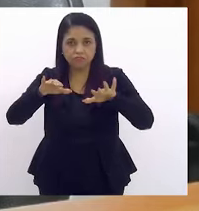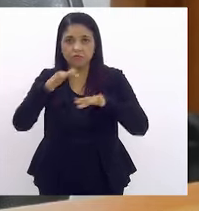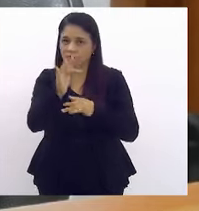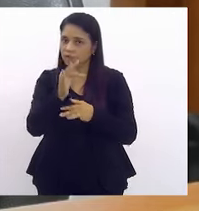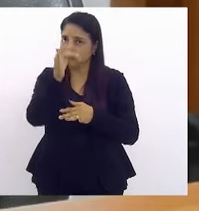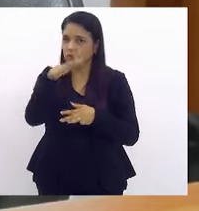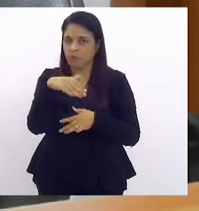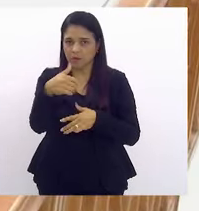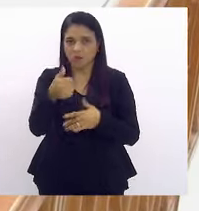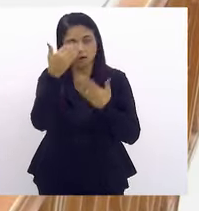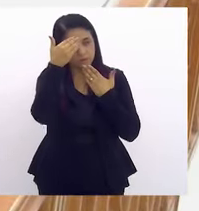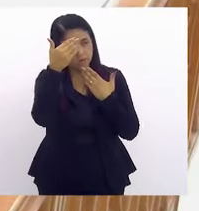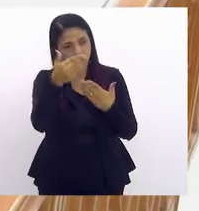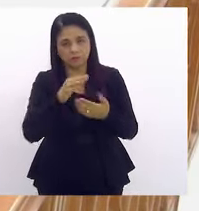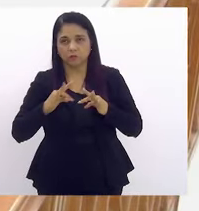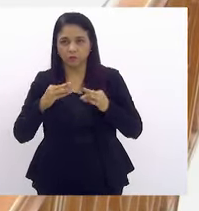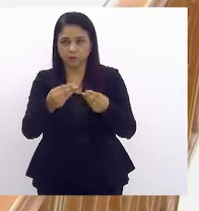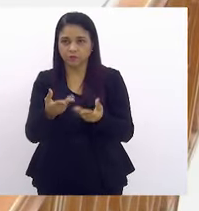todos.